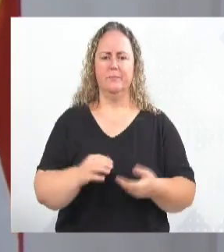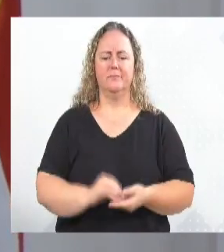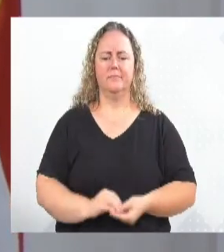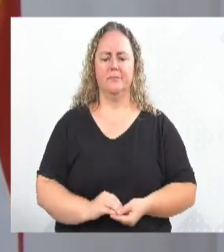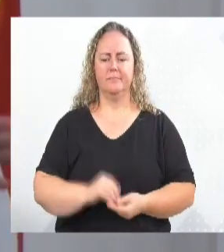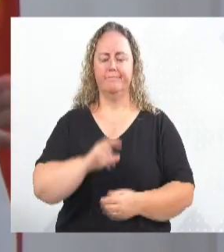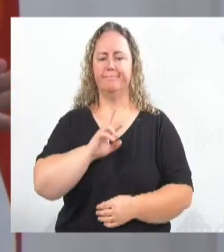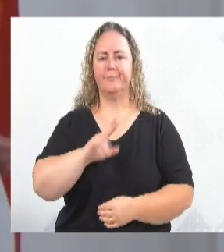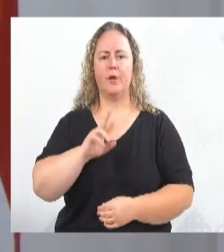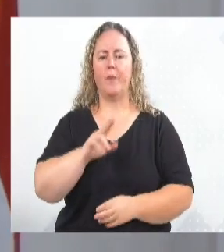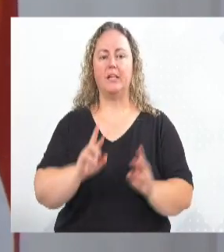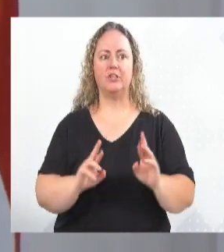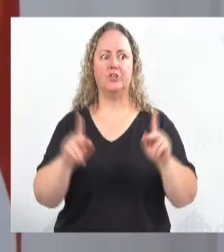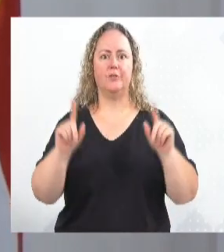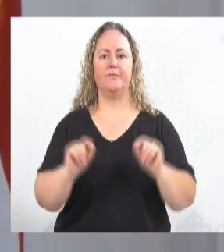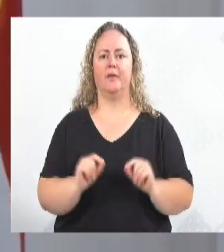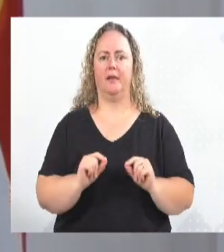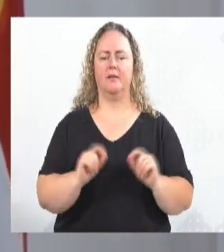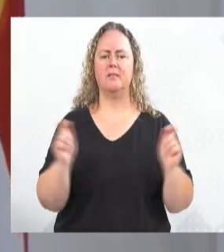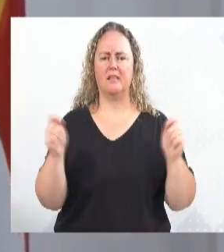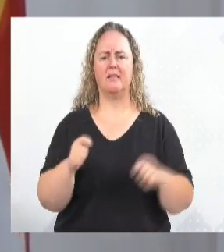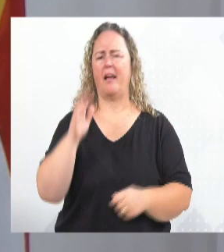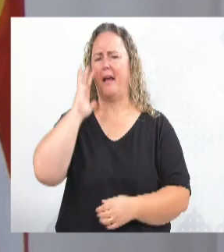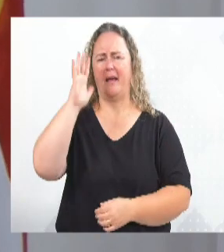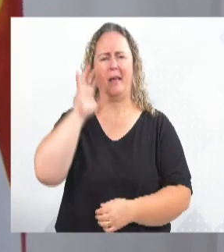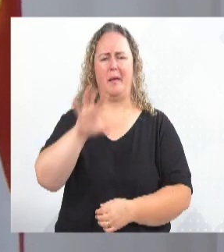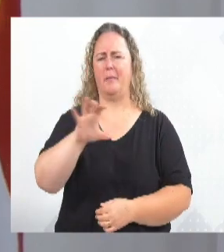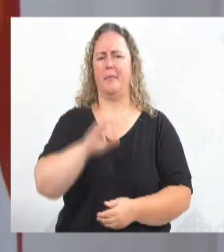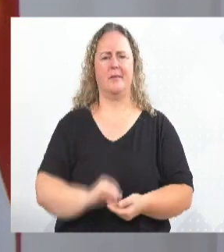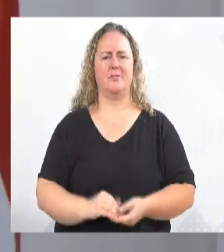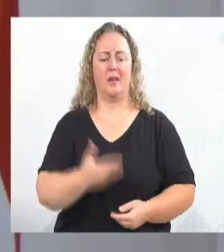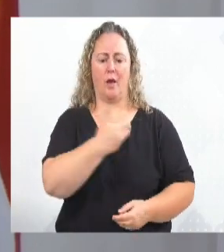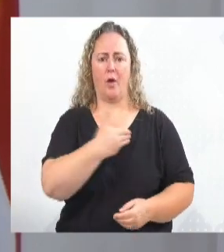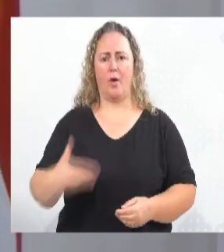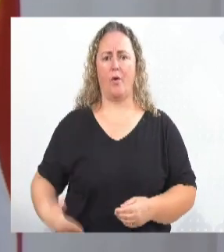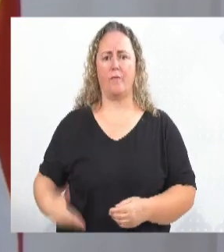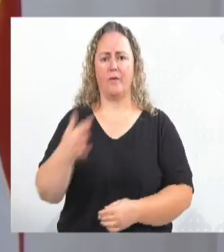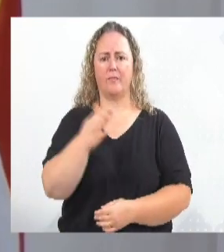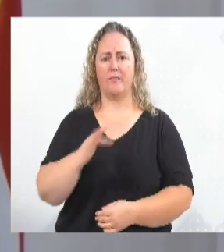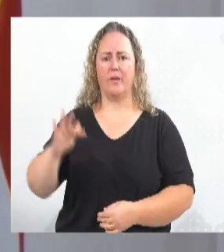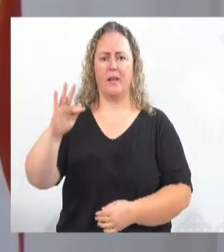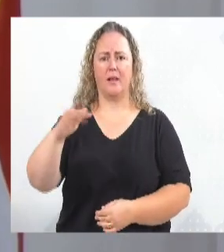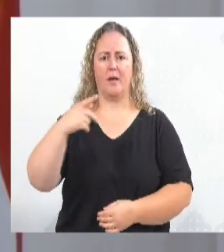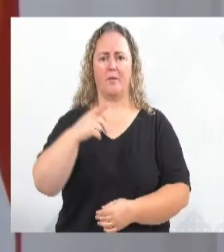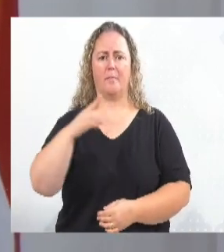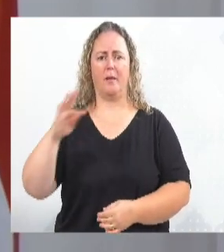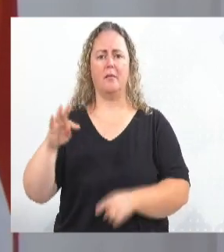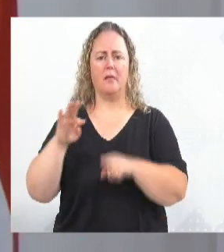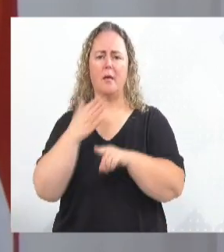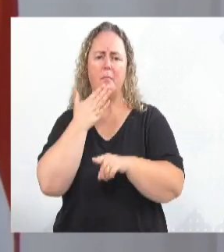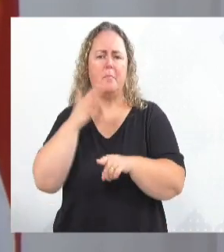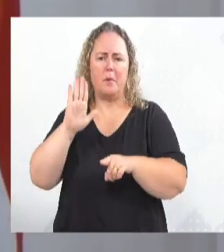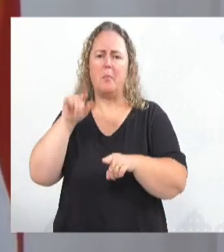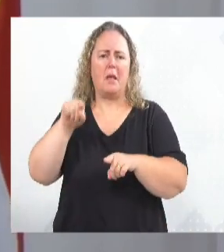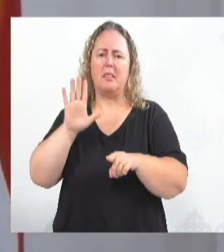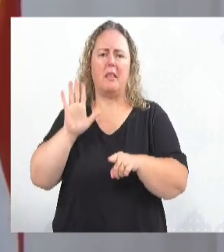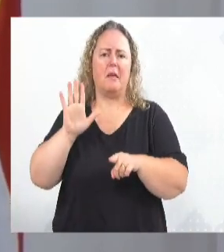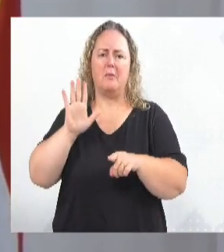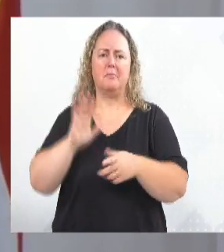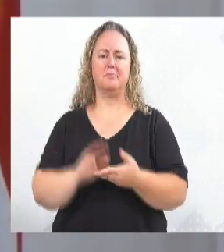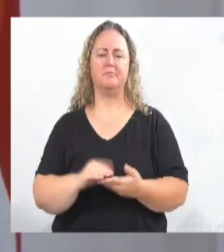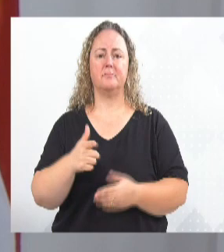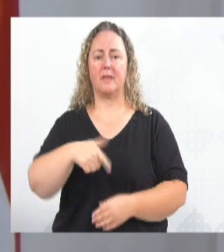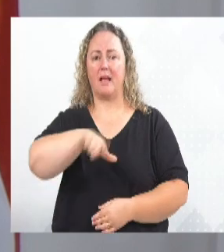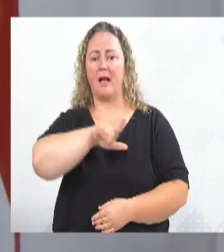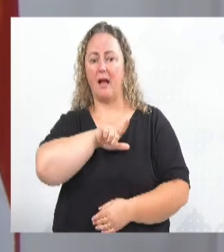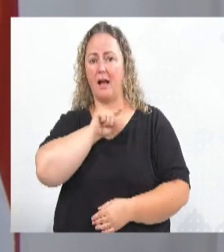nada muito diferente daquilo que a gente poderia imaginar tendo um governo federal do PT que prometeu isso. Nós tínhamos um governo